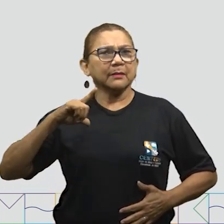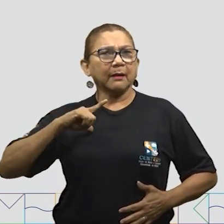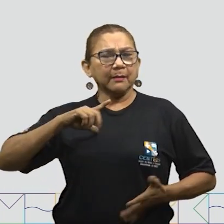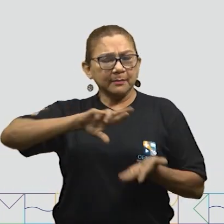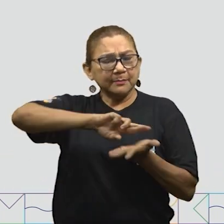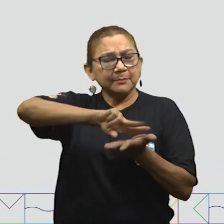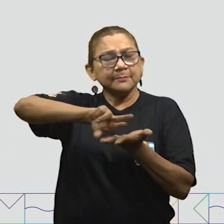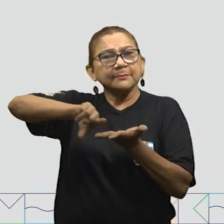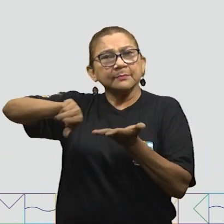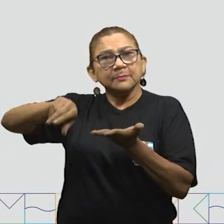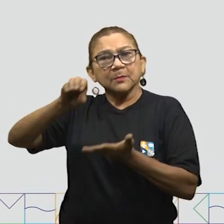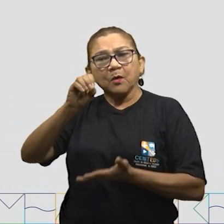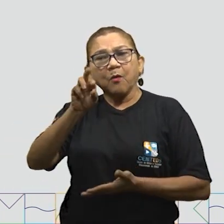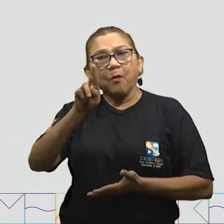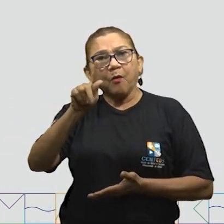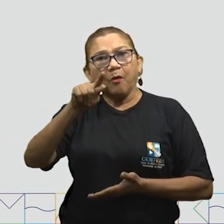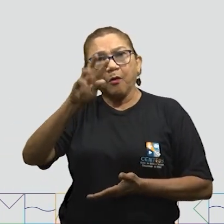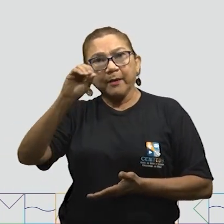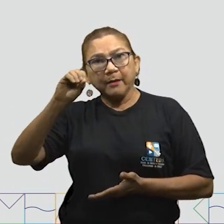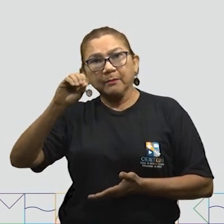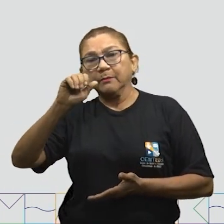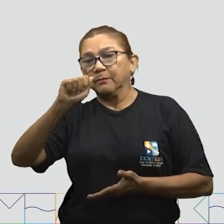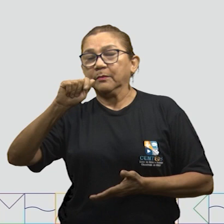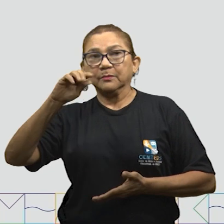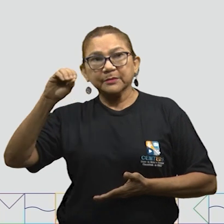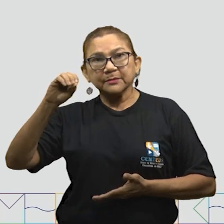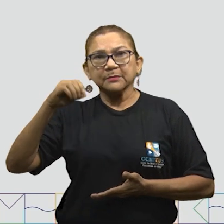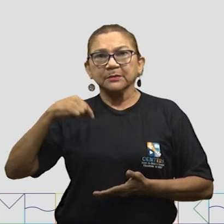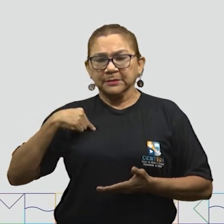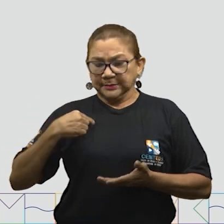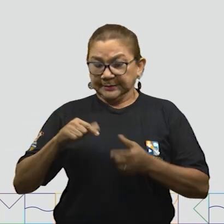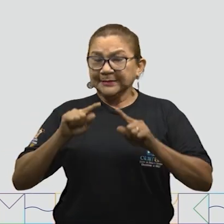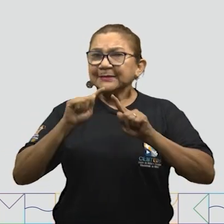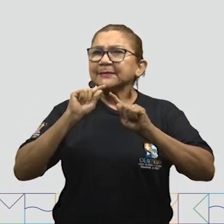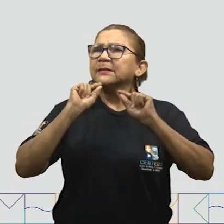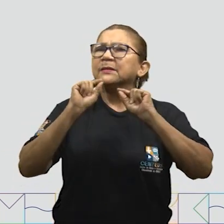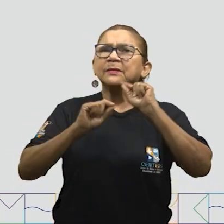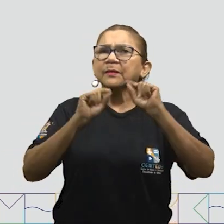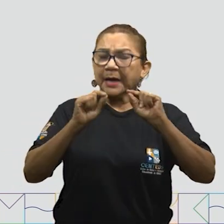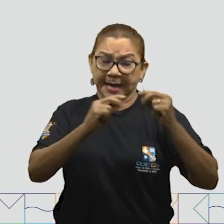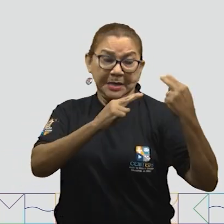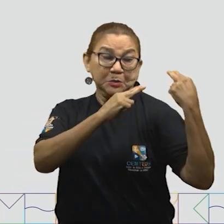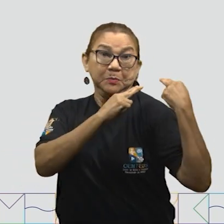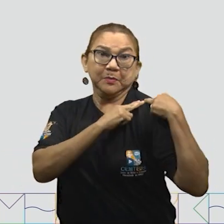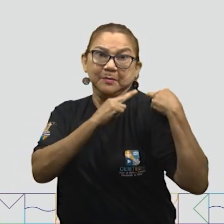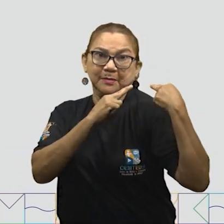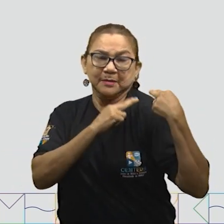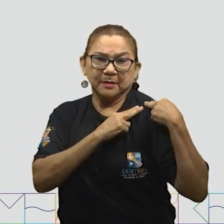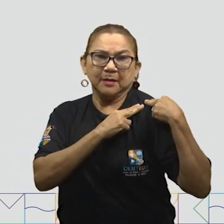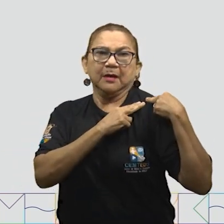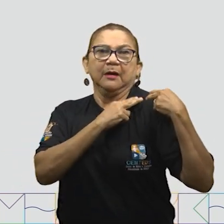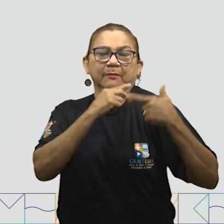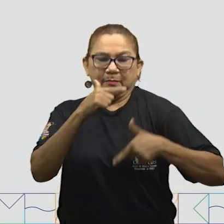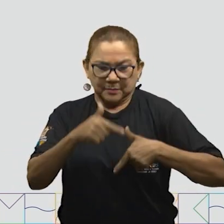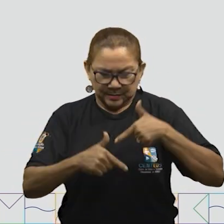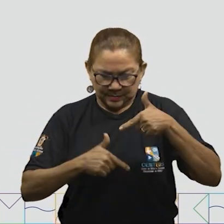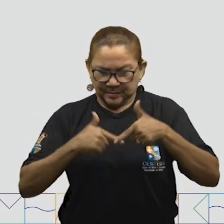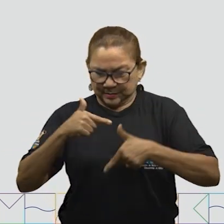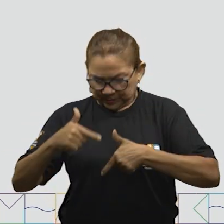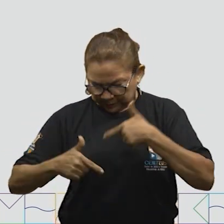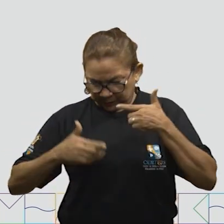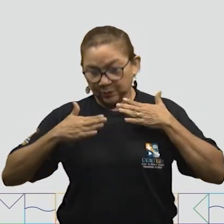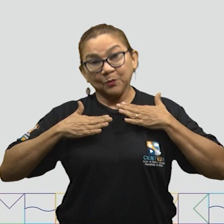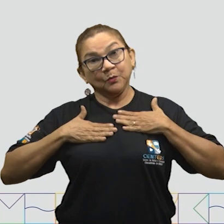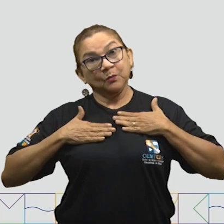órgãos acessórios. Eles são responsáveis por produzir substâncias que participam do processo de digestão